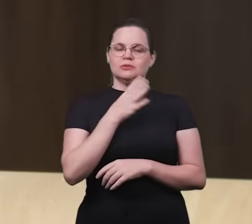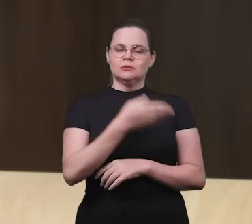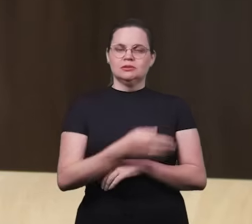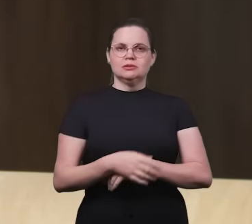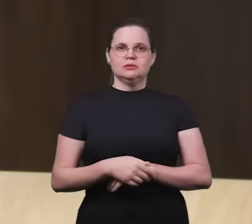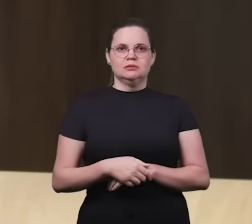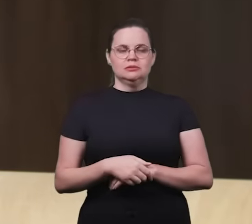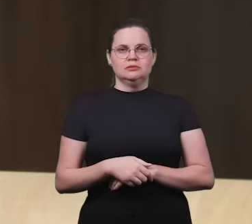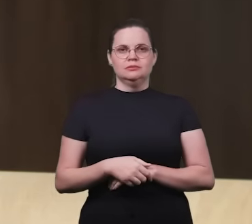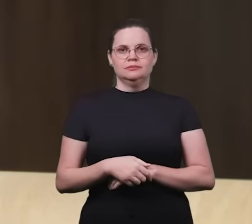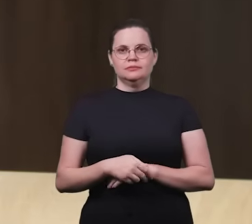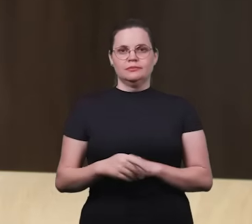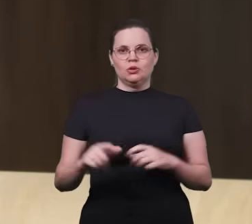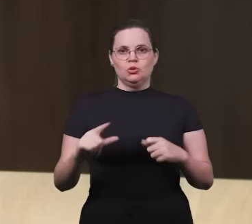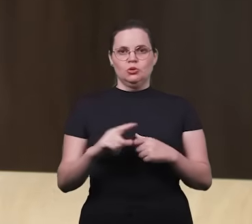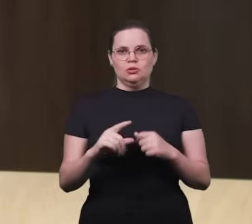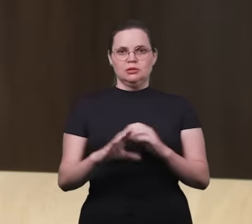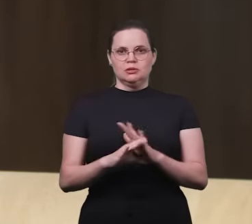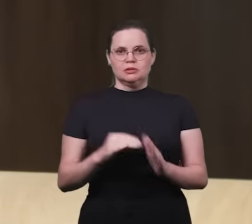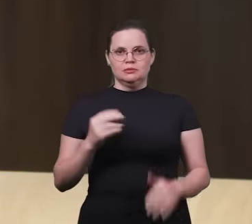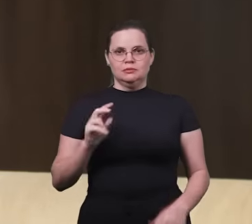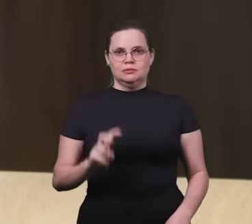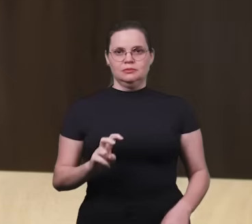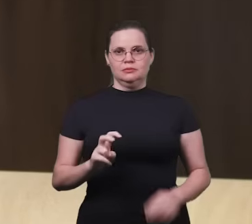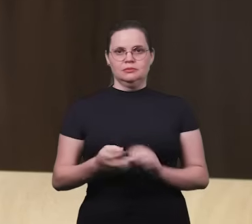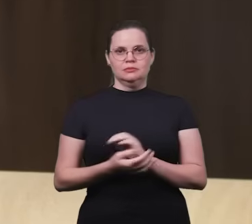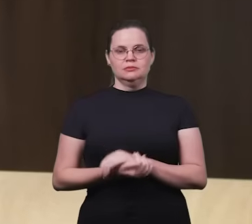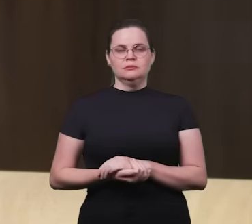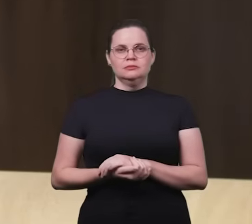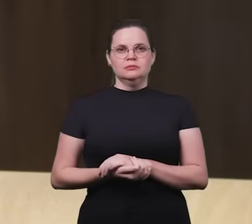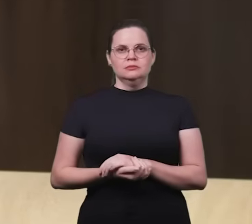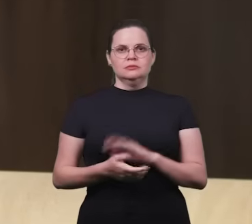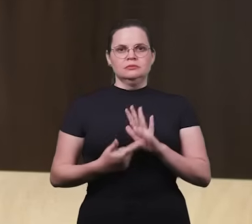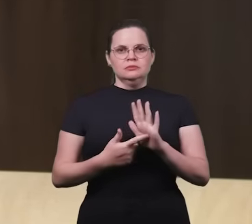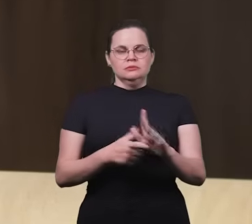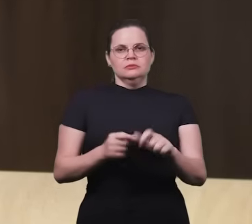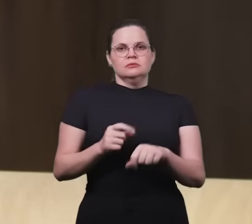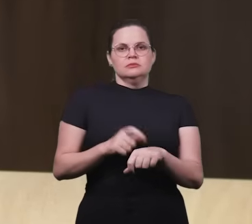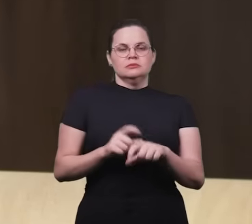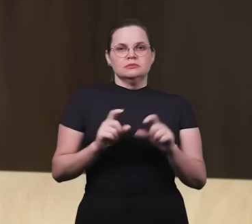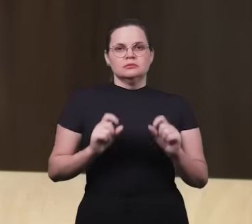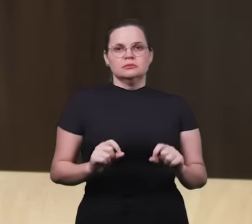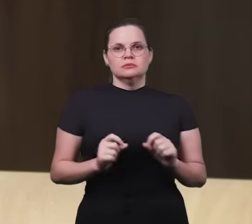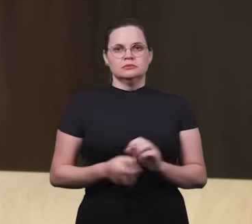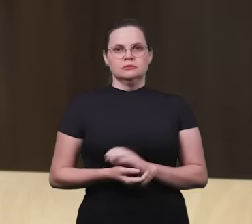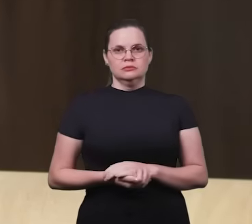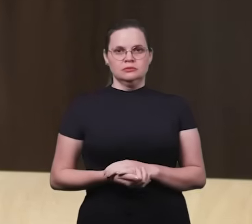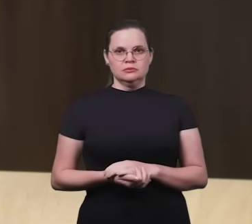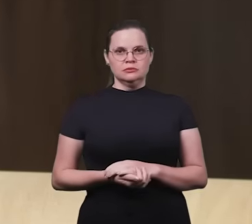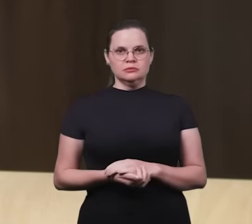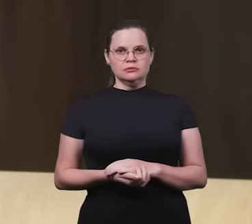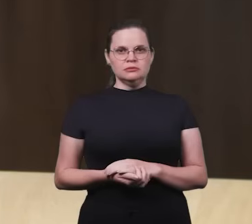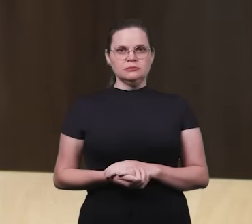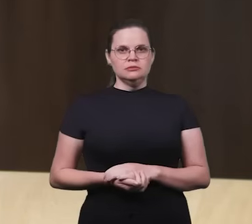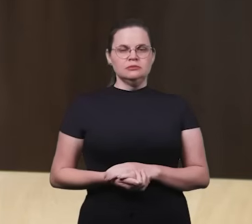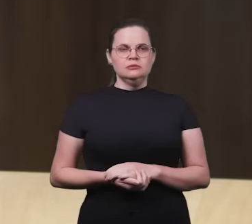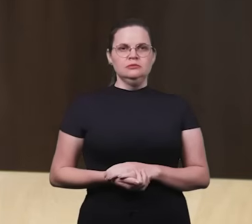conhecia. Lá em Lucas capítulo 5, nos fala de um momento em que